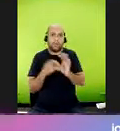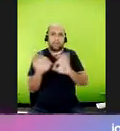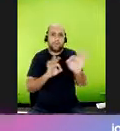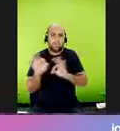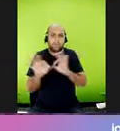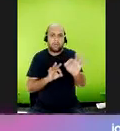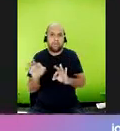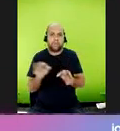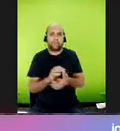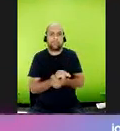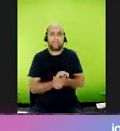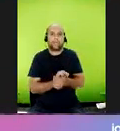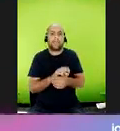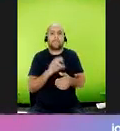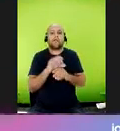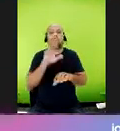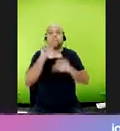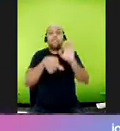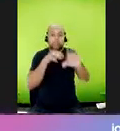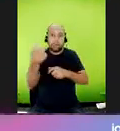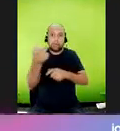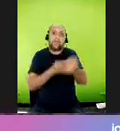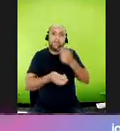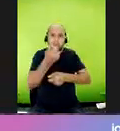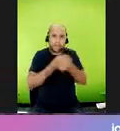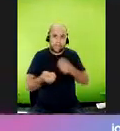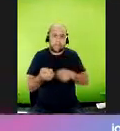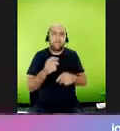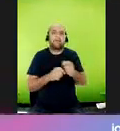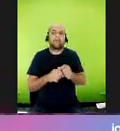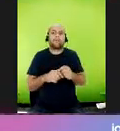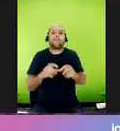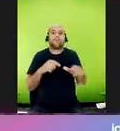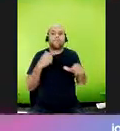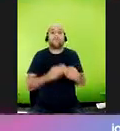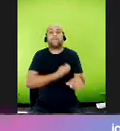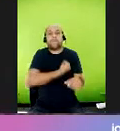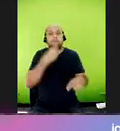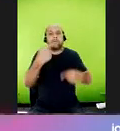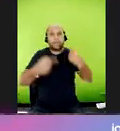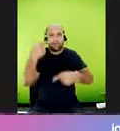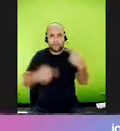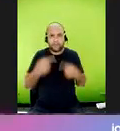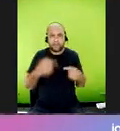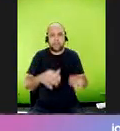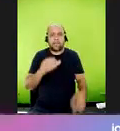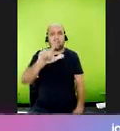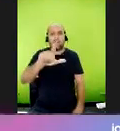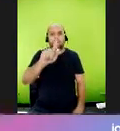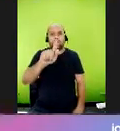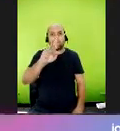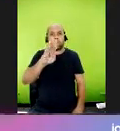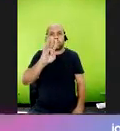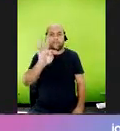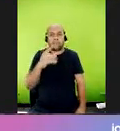interlocução chamando a alta gestão para participar né LGBT que ia mais no ano passado nós já nós temos quatro datas e